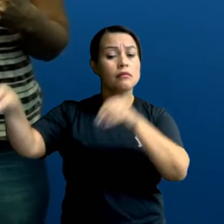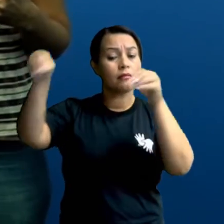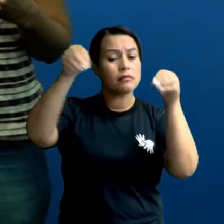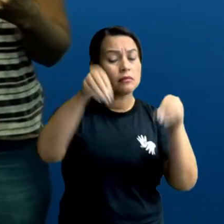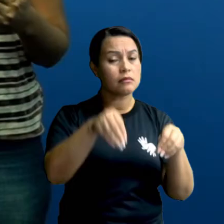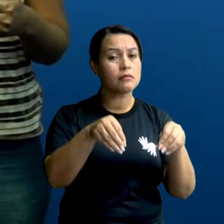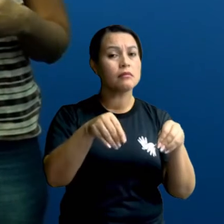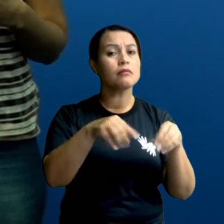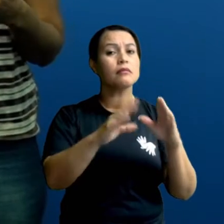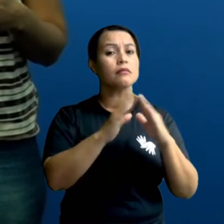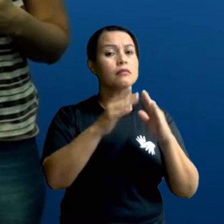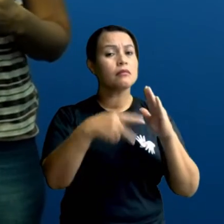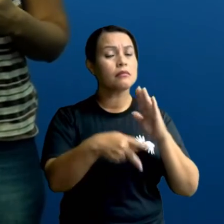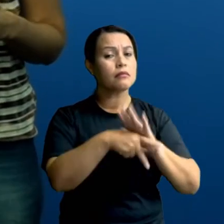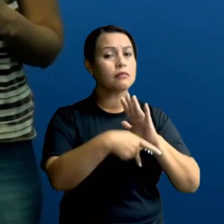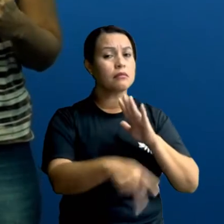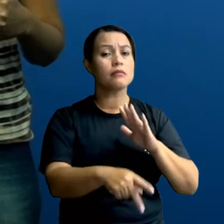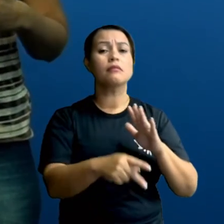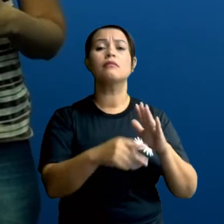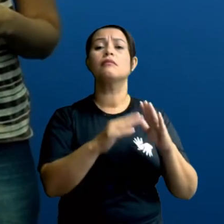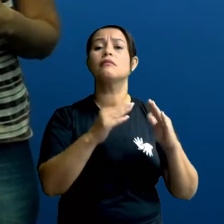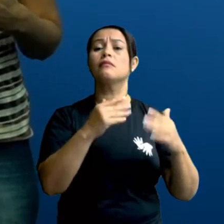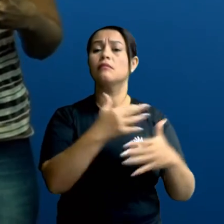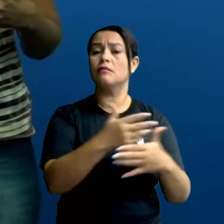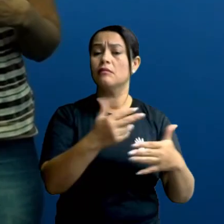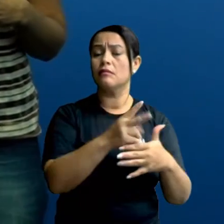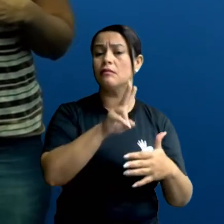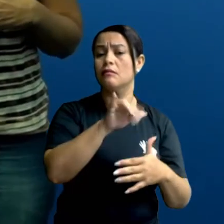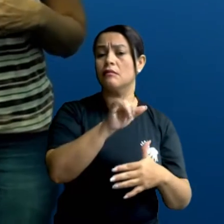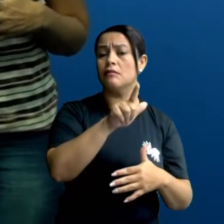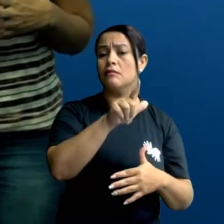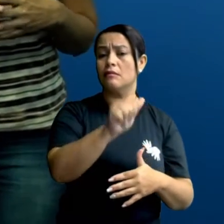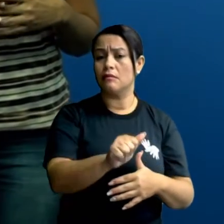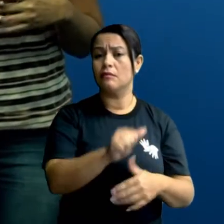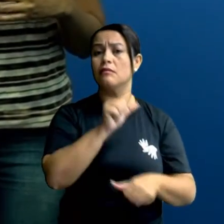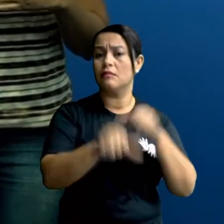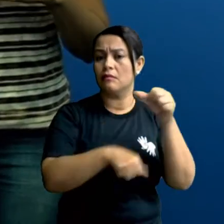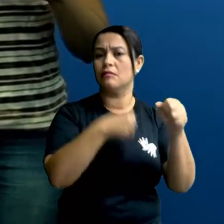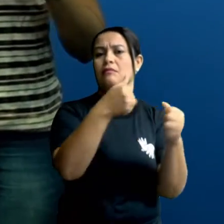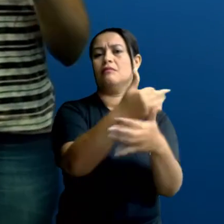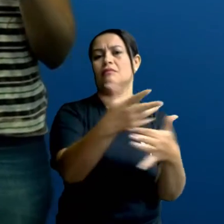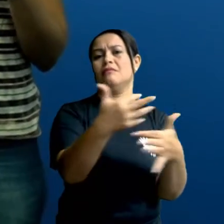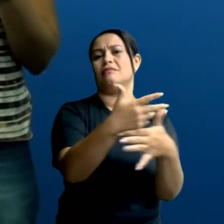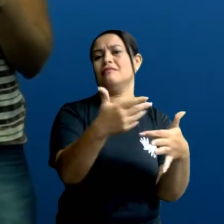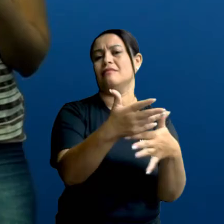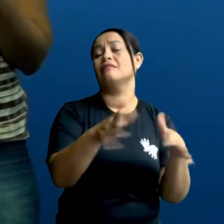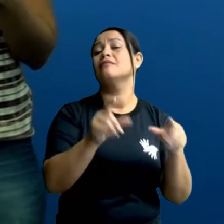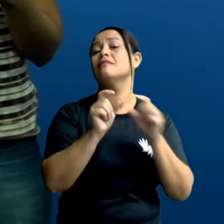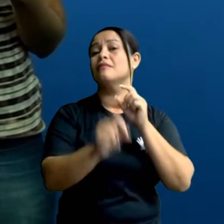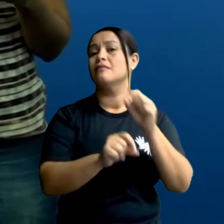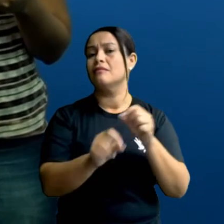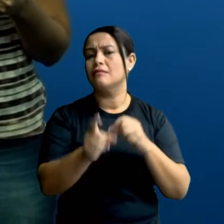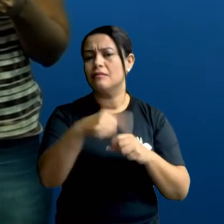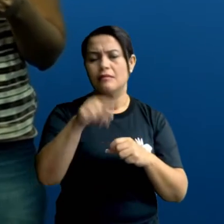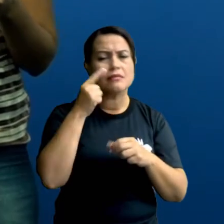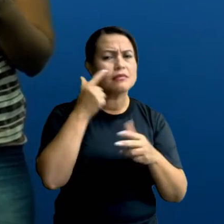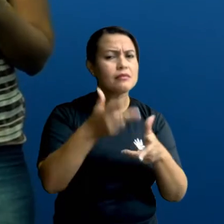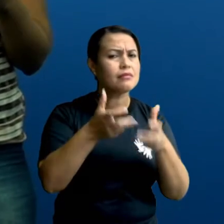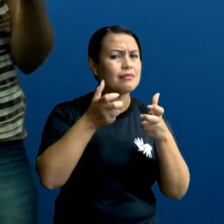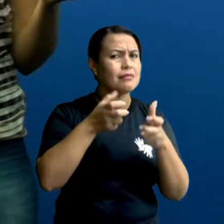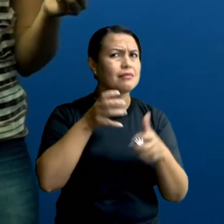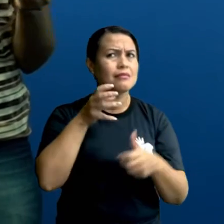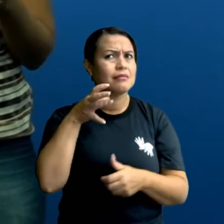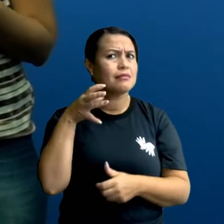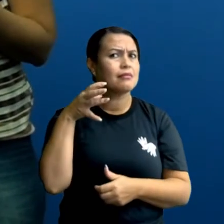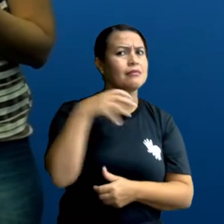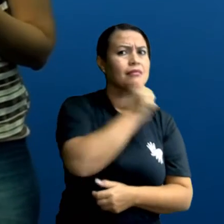e aí nossa cidade passou para a vila, e de vila passou a categoria de cidade, né? Então, vocês percebem que não é assim,